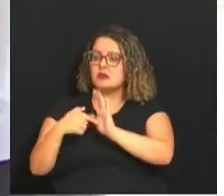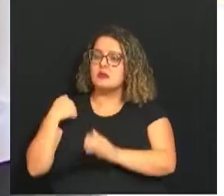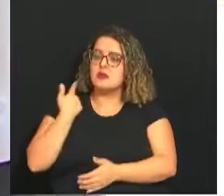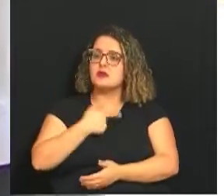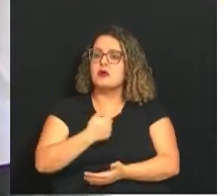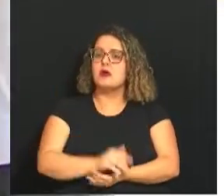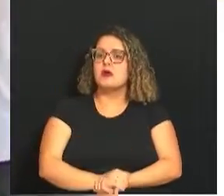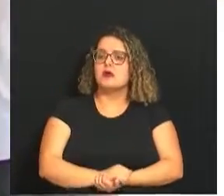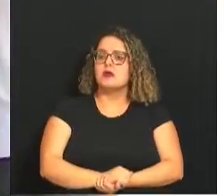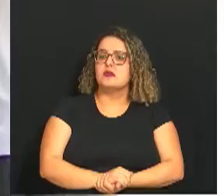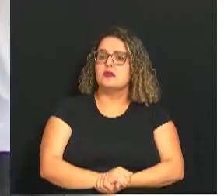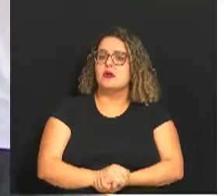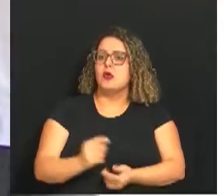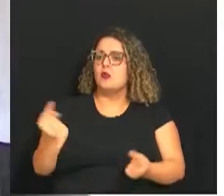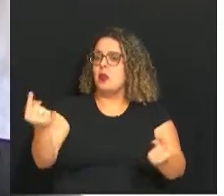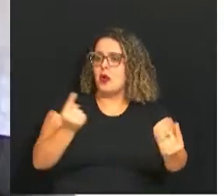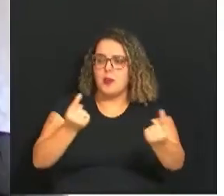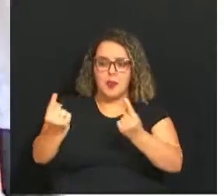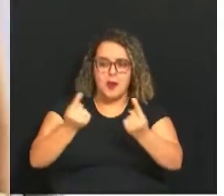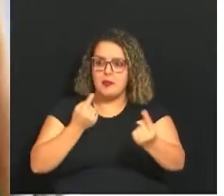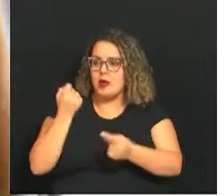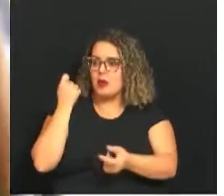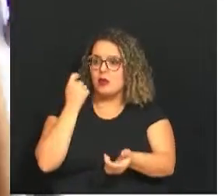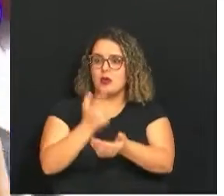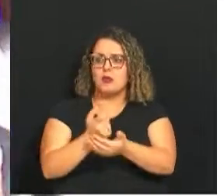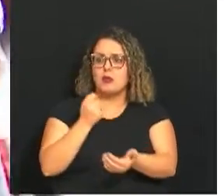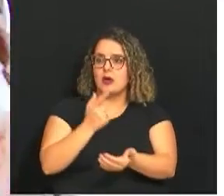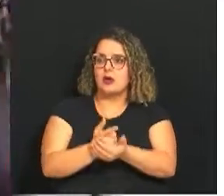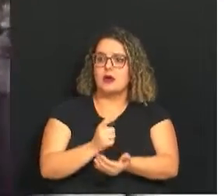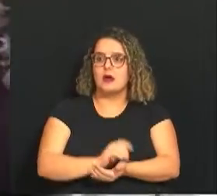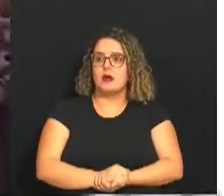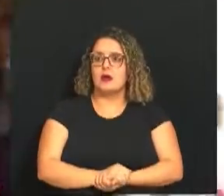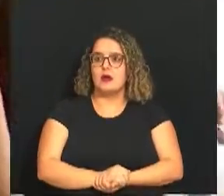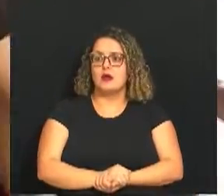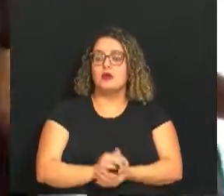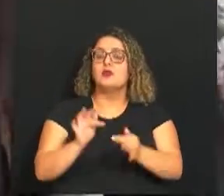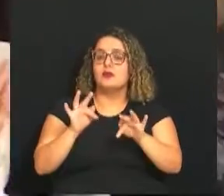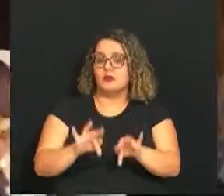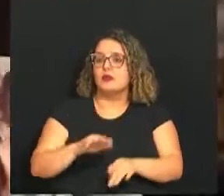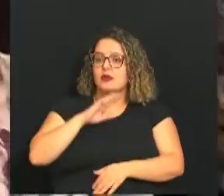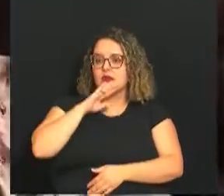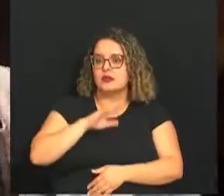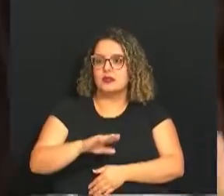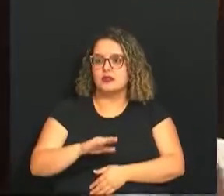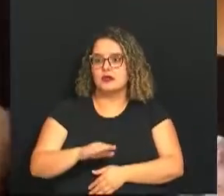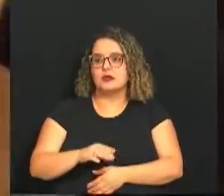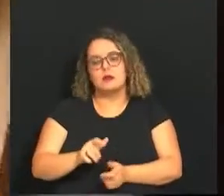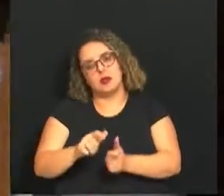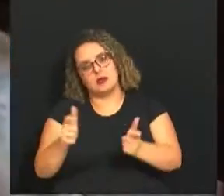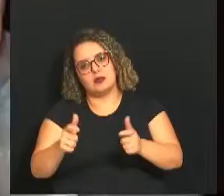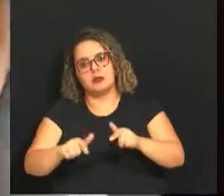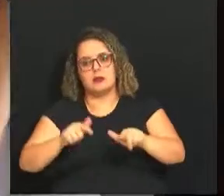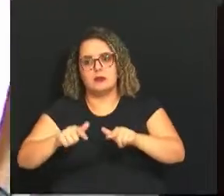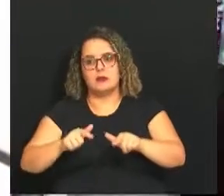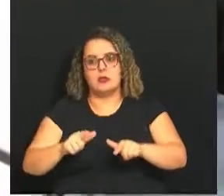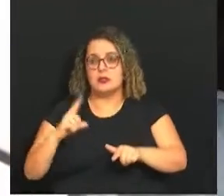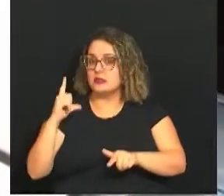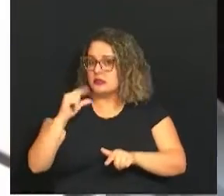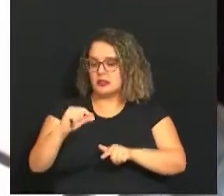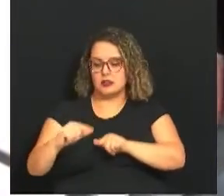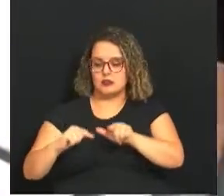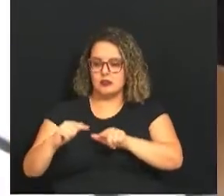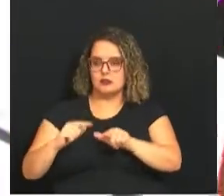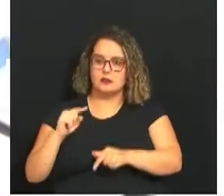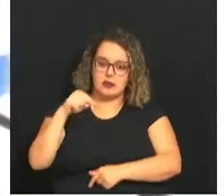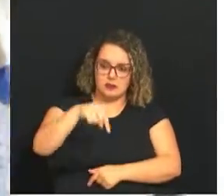pessoal chegando. Tá chegando. No finalzinho do tarde, porque muita gente ainda tá trabalhando, né? Quando sair do trabalho... Ô